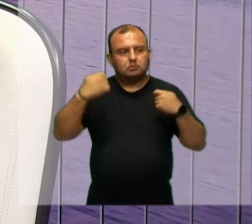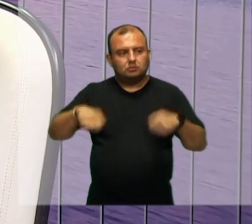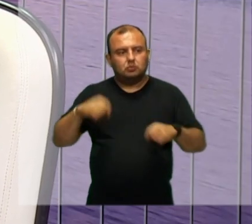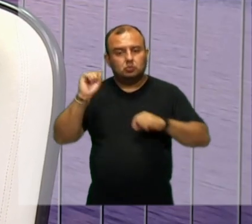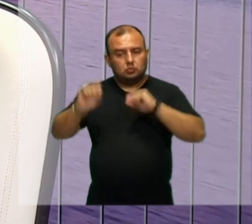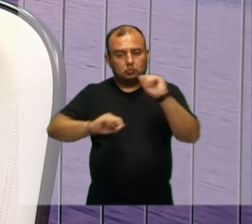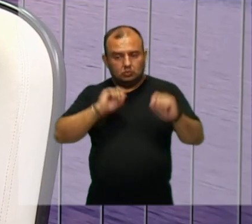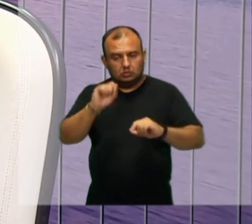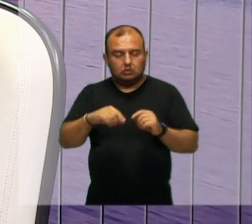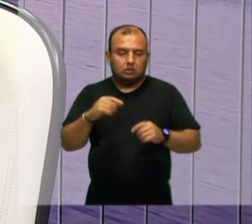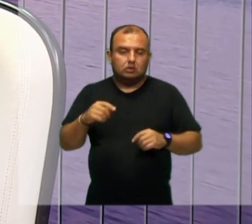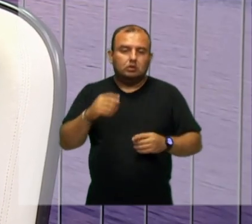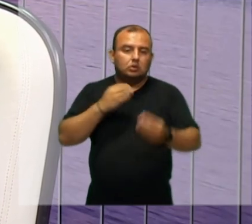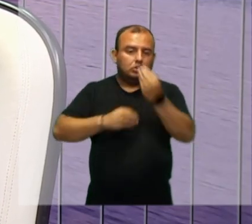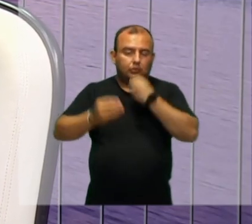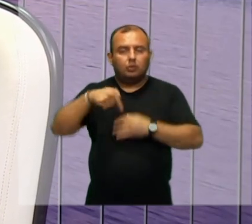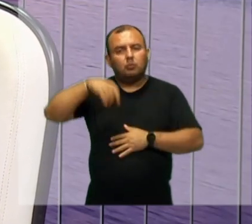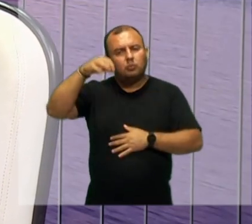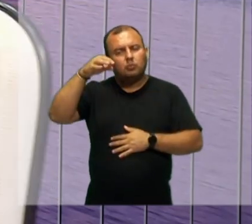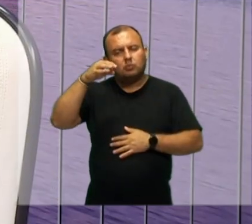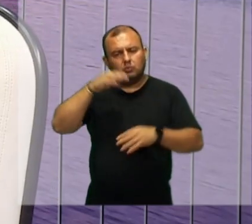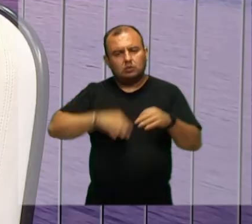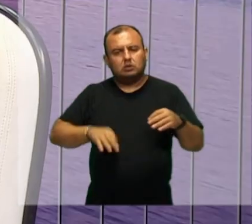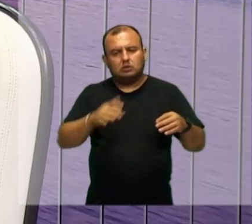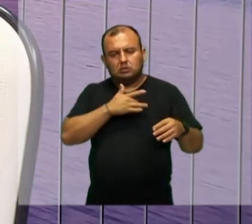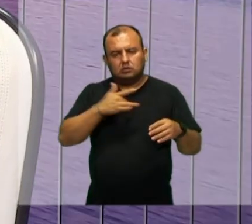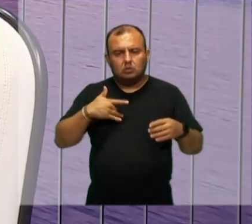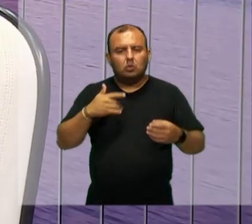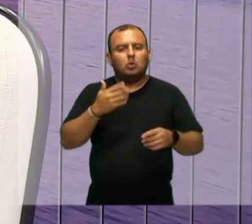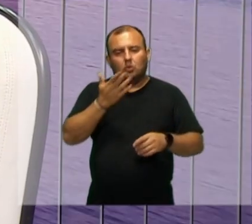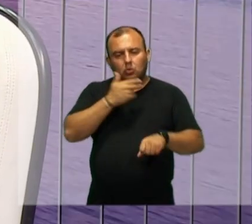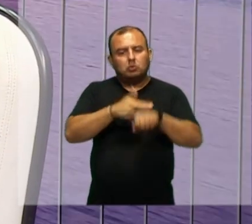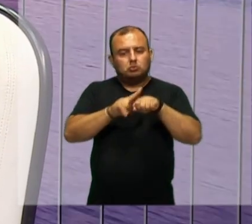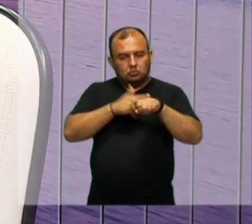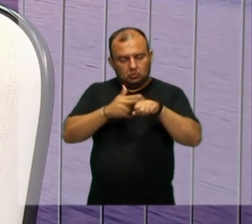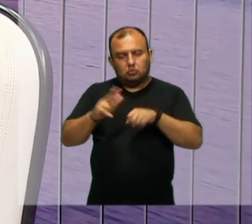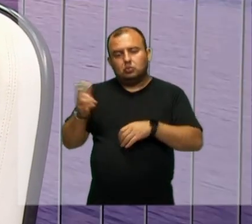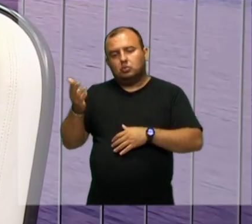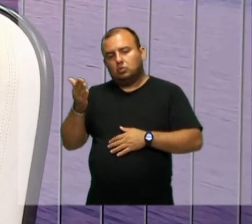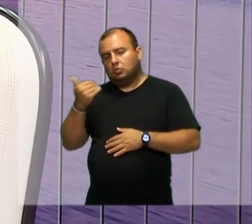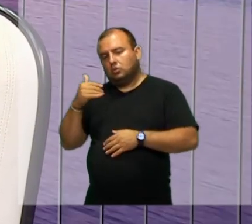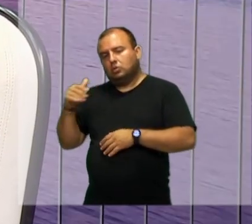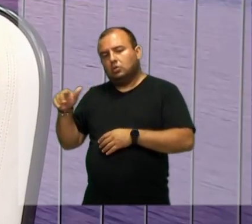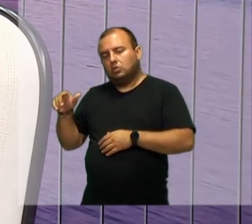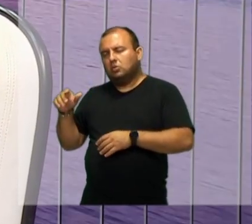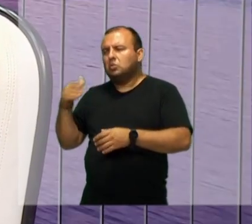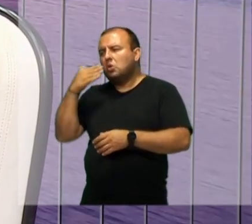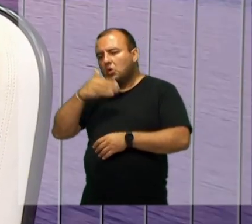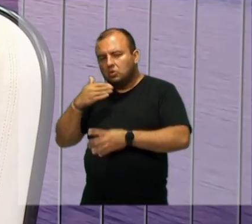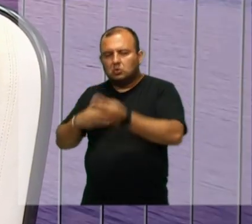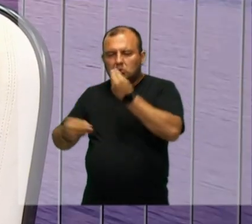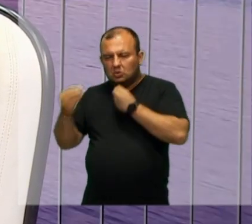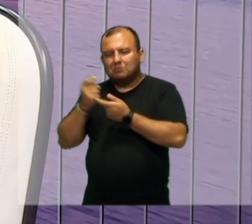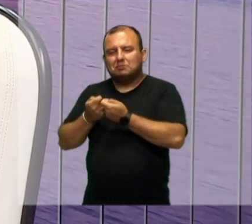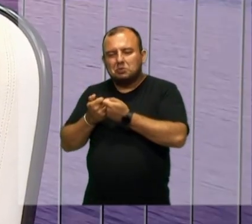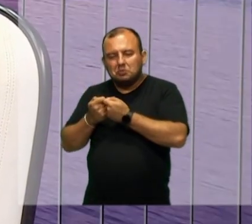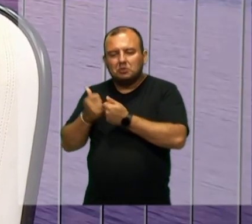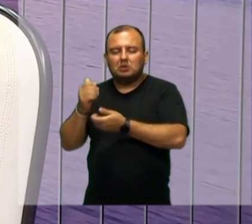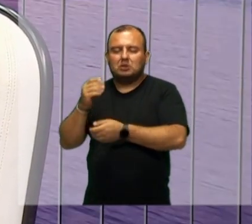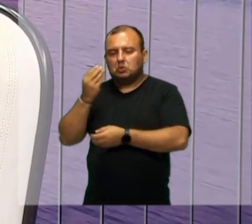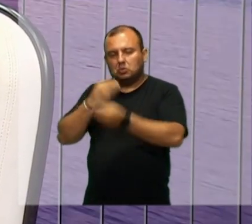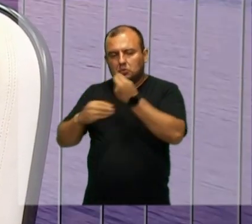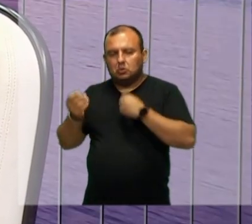comer qualidade. Flávia, mas tu não come chocolate? Como? Tu não come lá uma rapadura, um amendoim doce? Como?